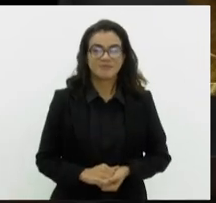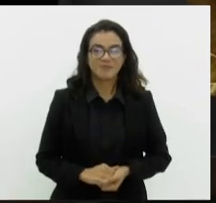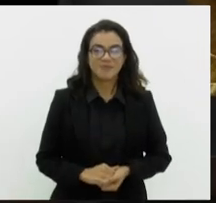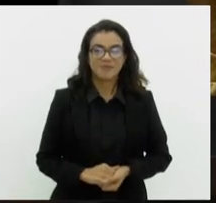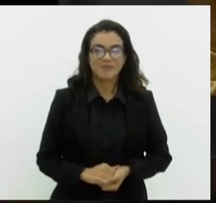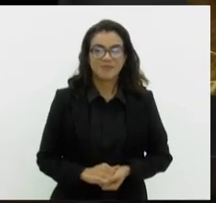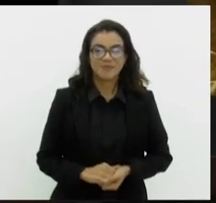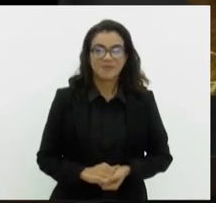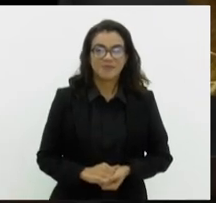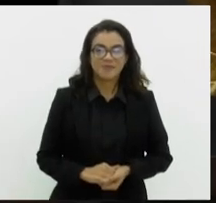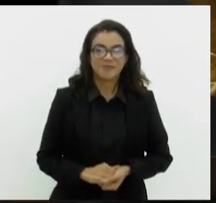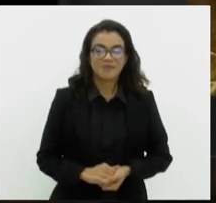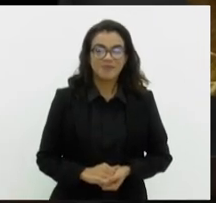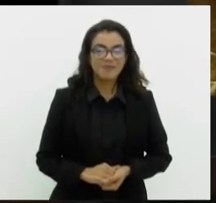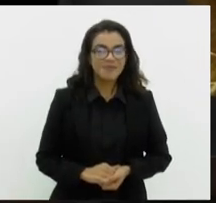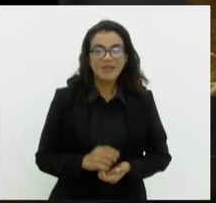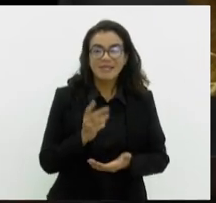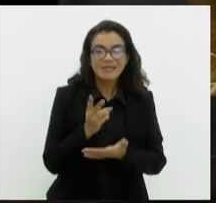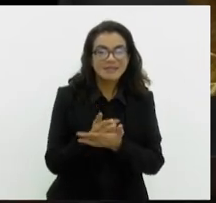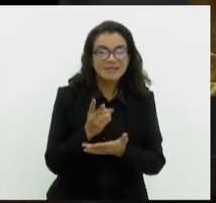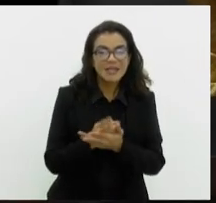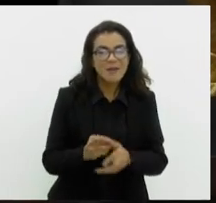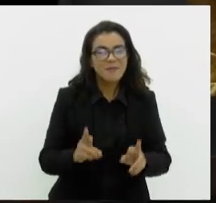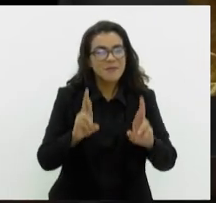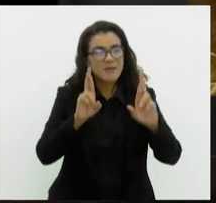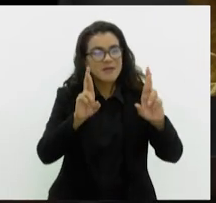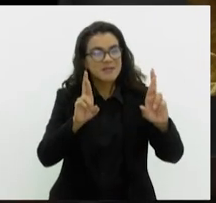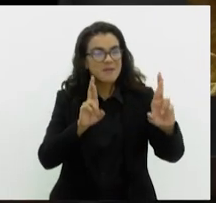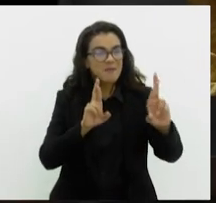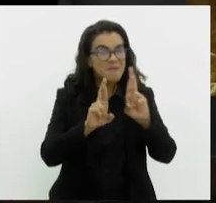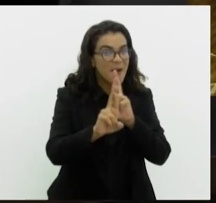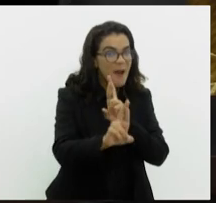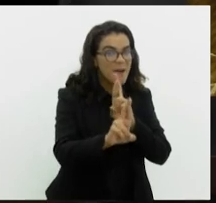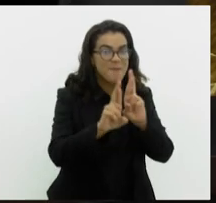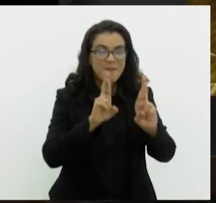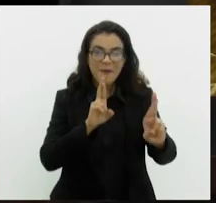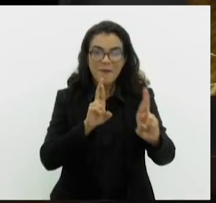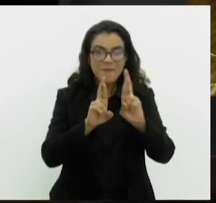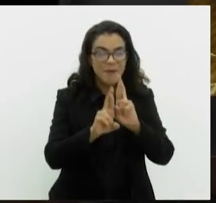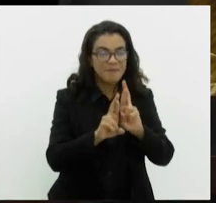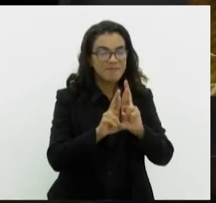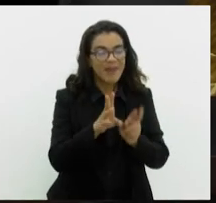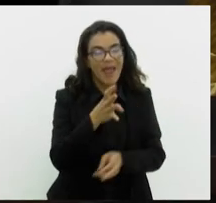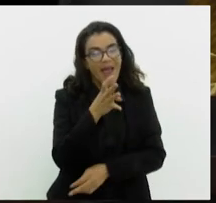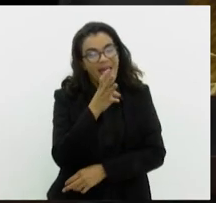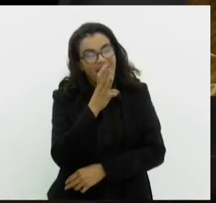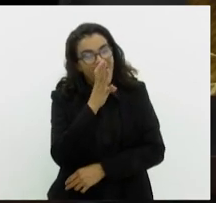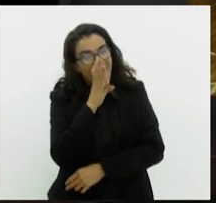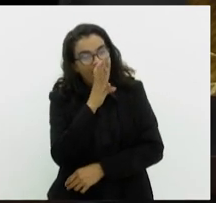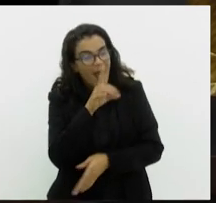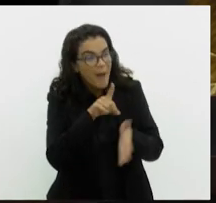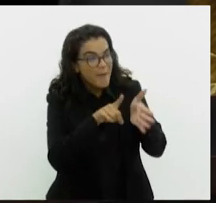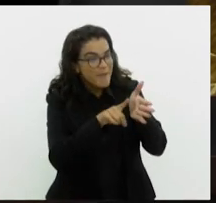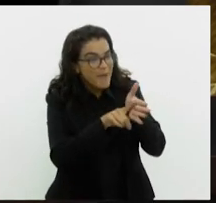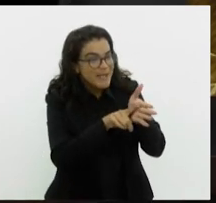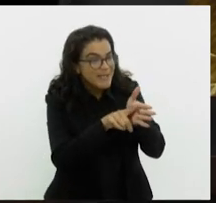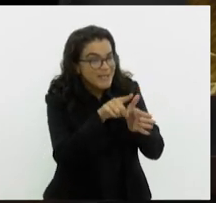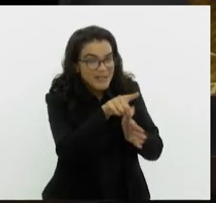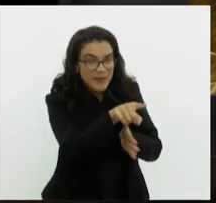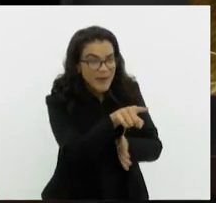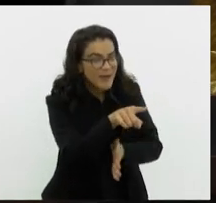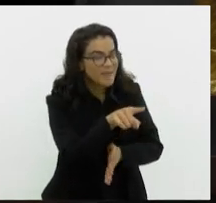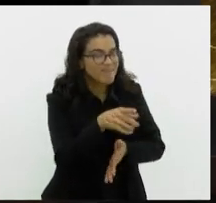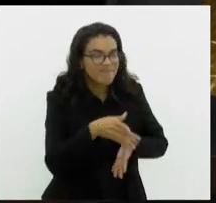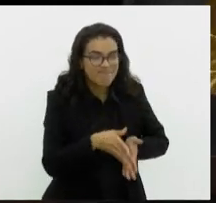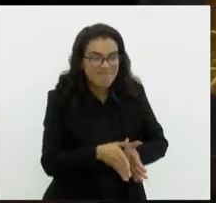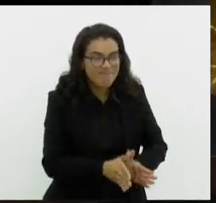Sempre torcemos pelo sucesso uma da outra. Sempre admirei a pesquisadora nata que você é